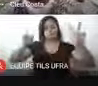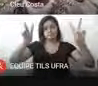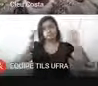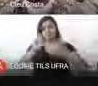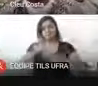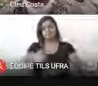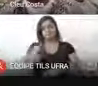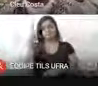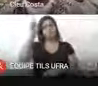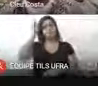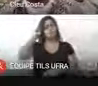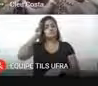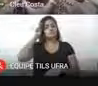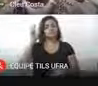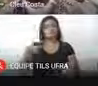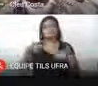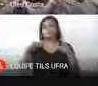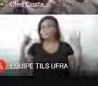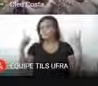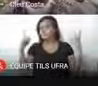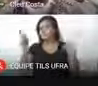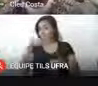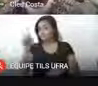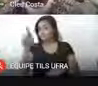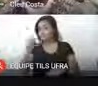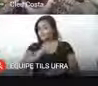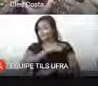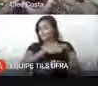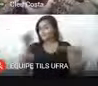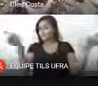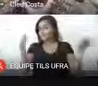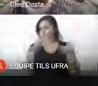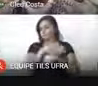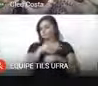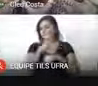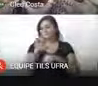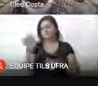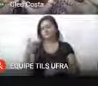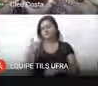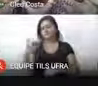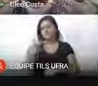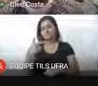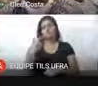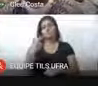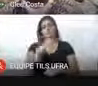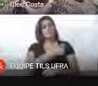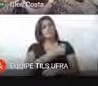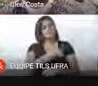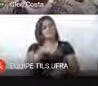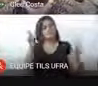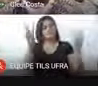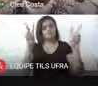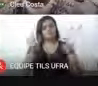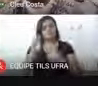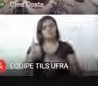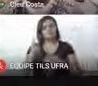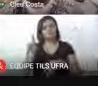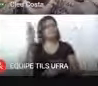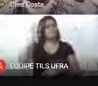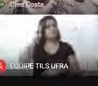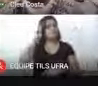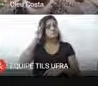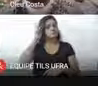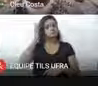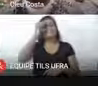convidado a participar desse encontro, do dia 22 de agosto, sobre educação indígena, ou a presença